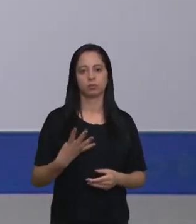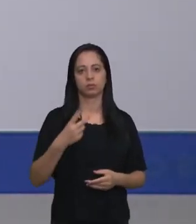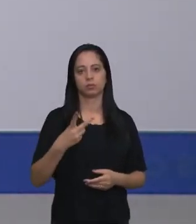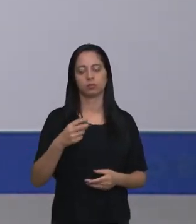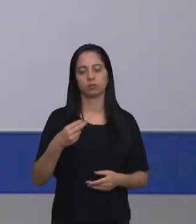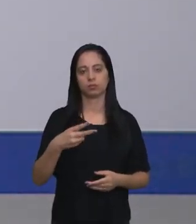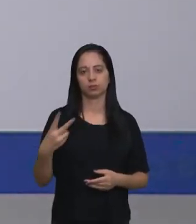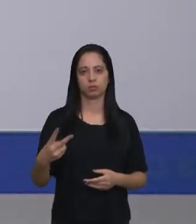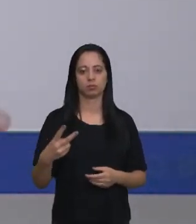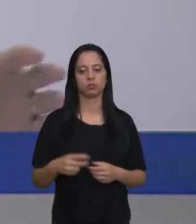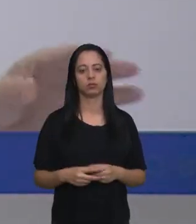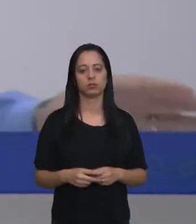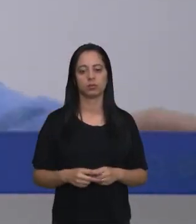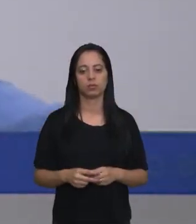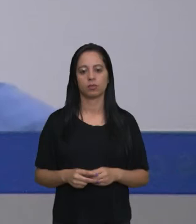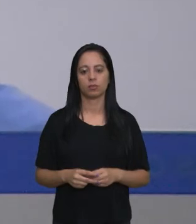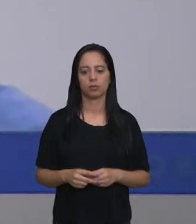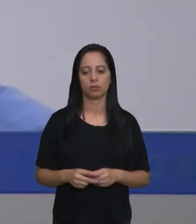1094/2022. Projeto...